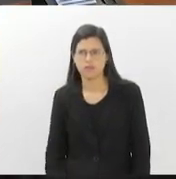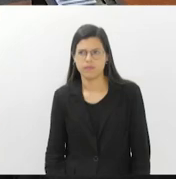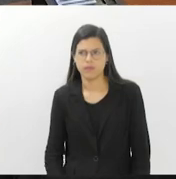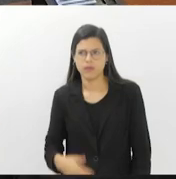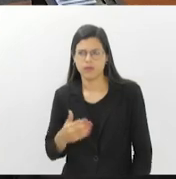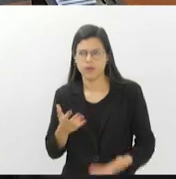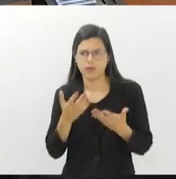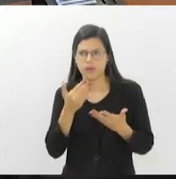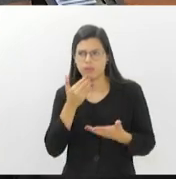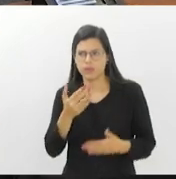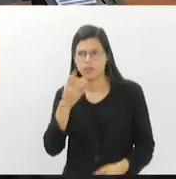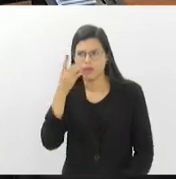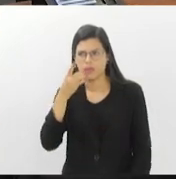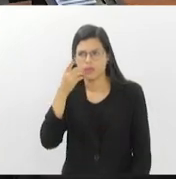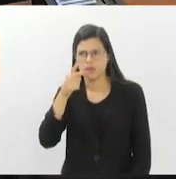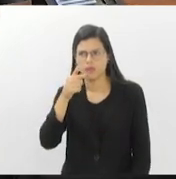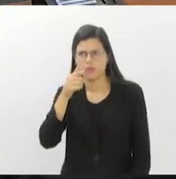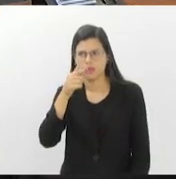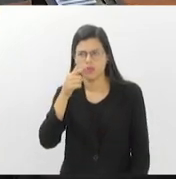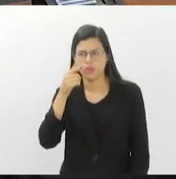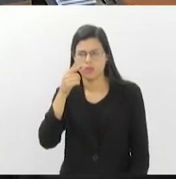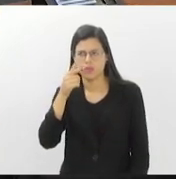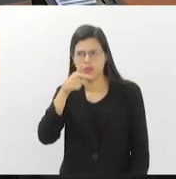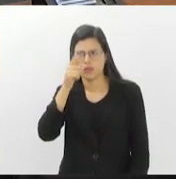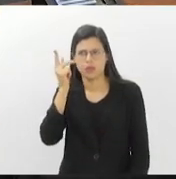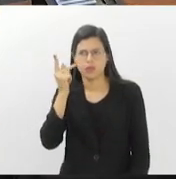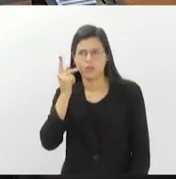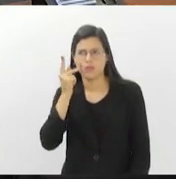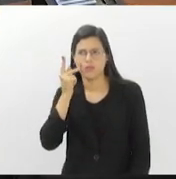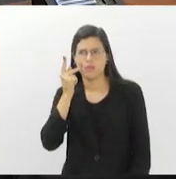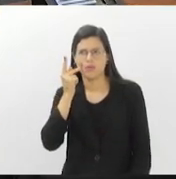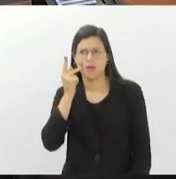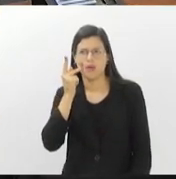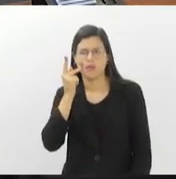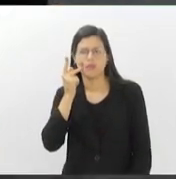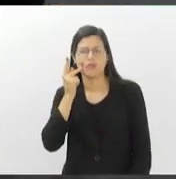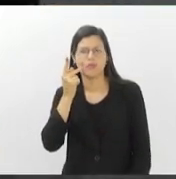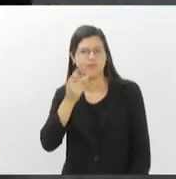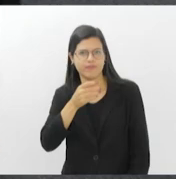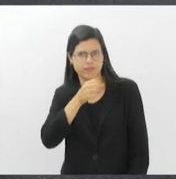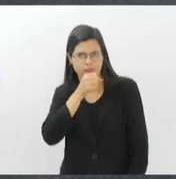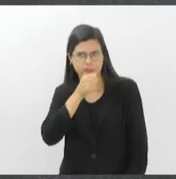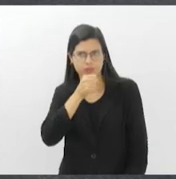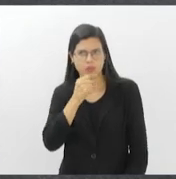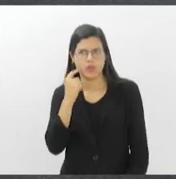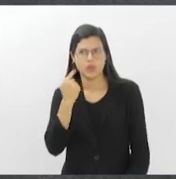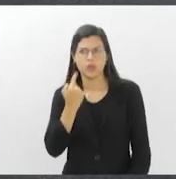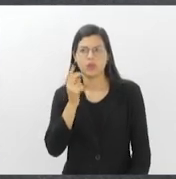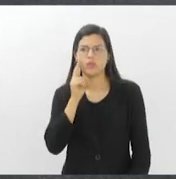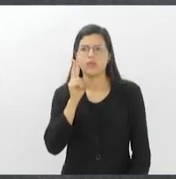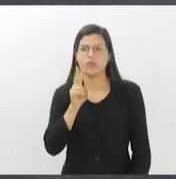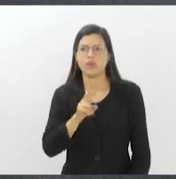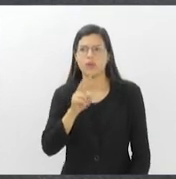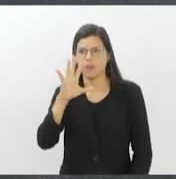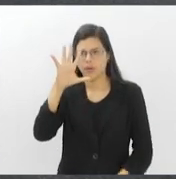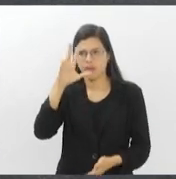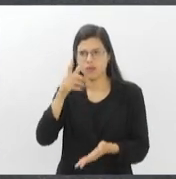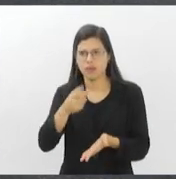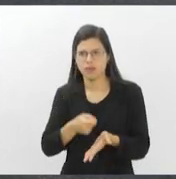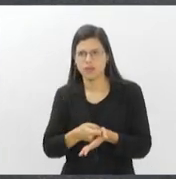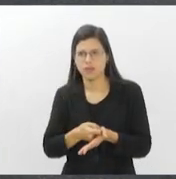Paulo vir para o microfone também, porque nós acabamos de ver a publicação da decisão do